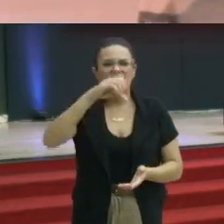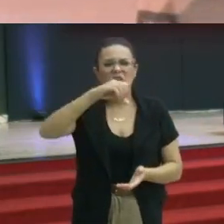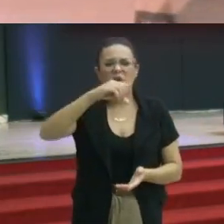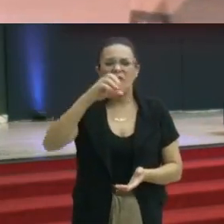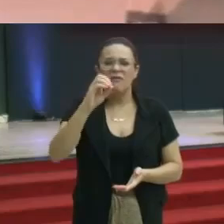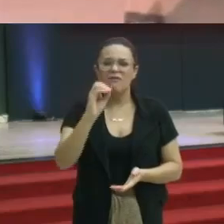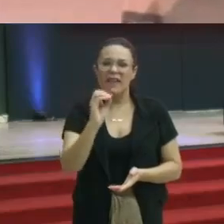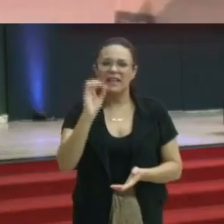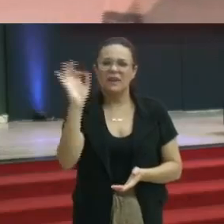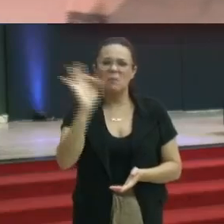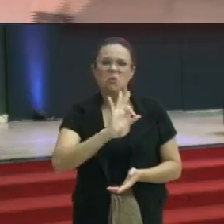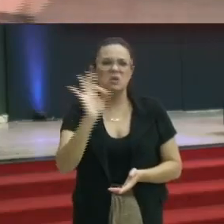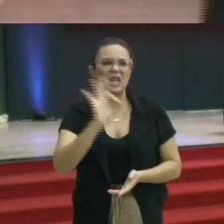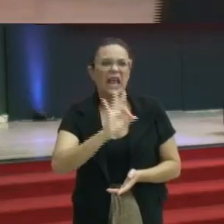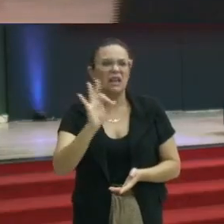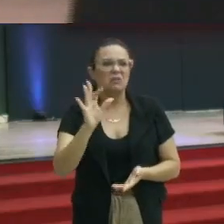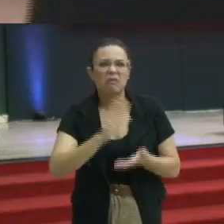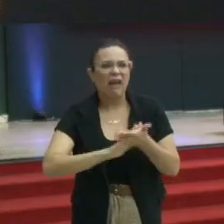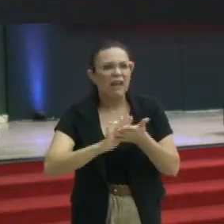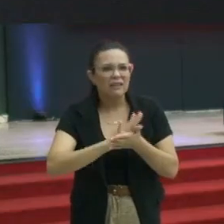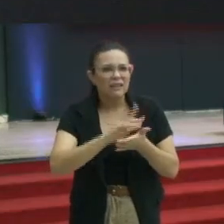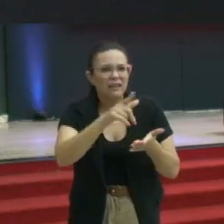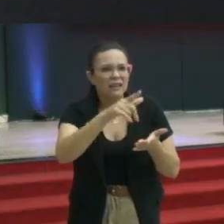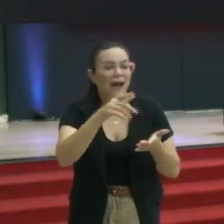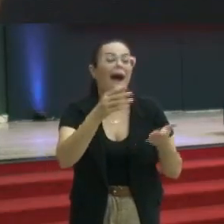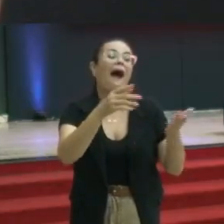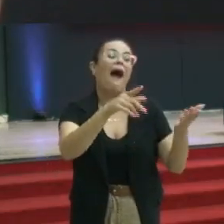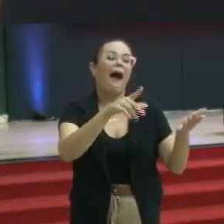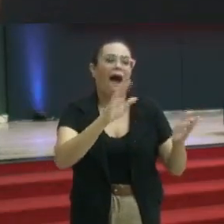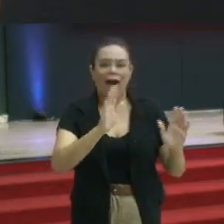Quantos aqui têm problemas? Levante a mão.